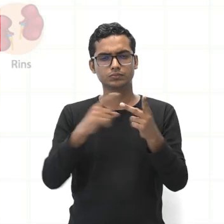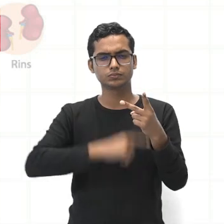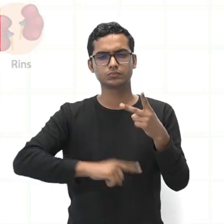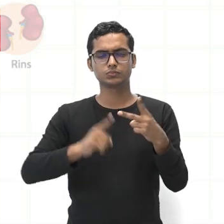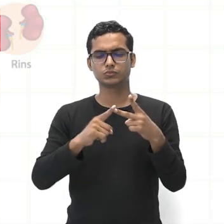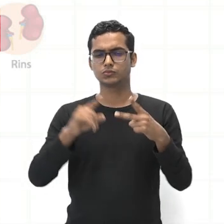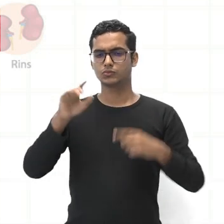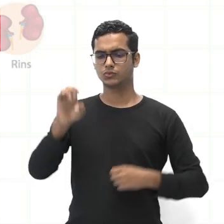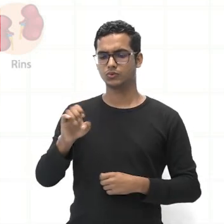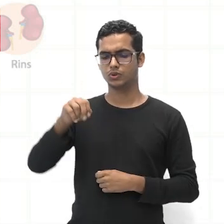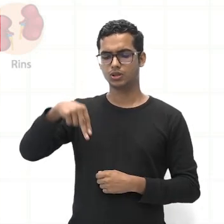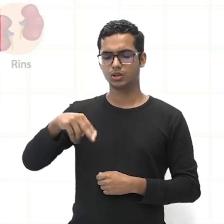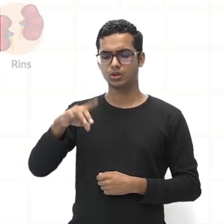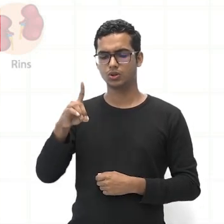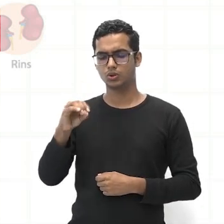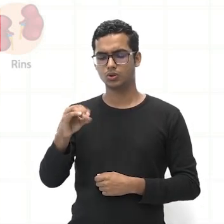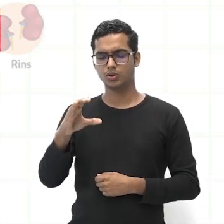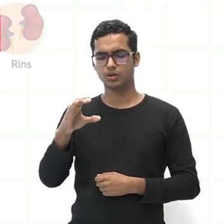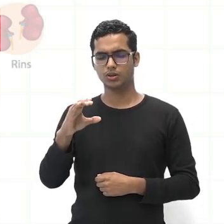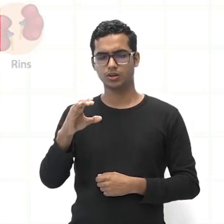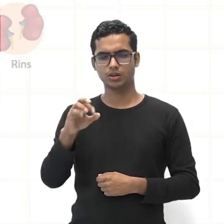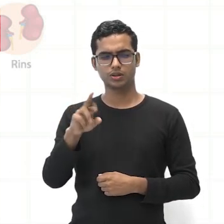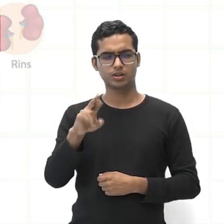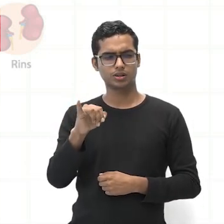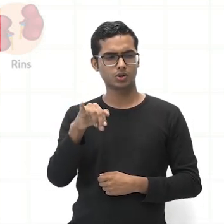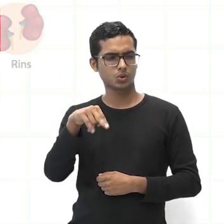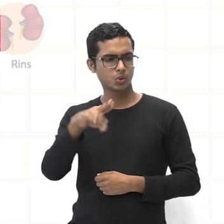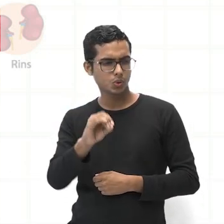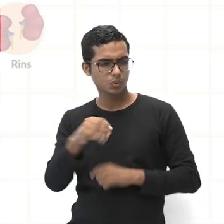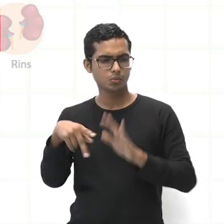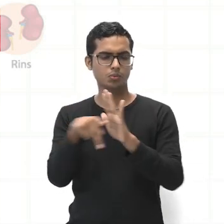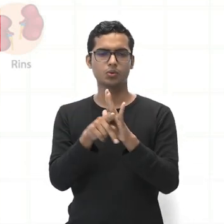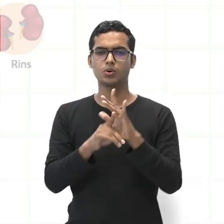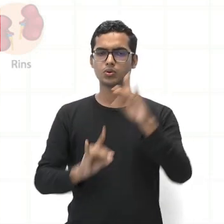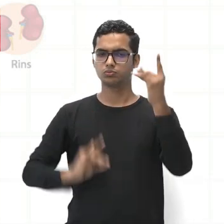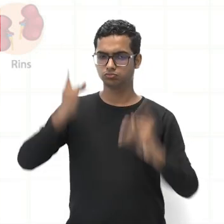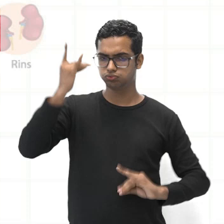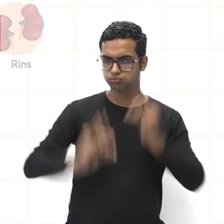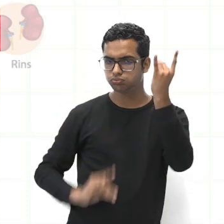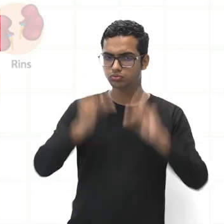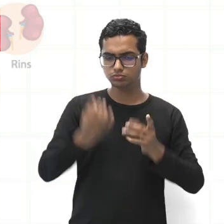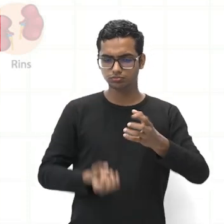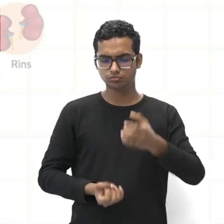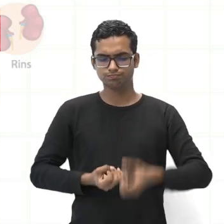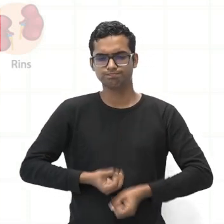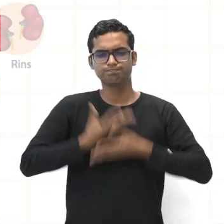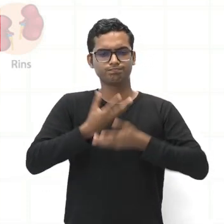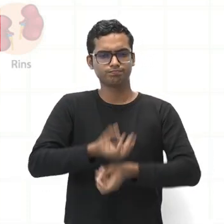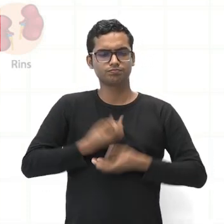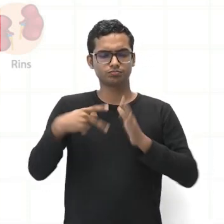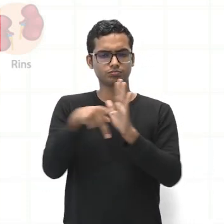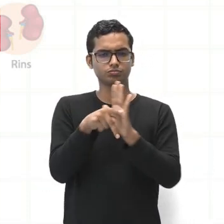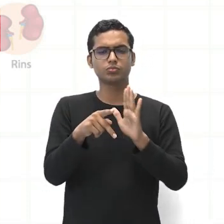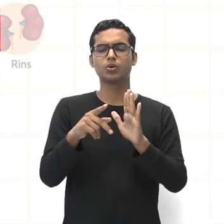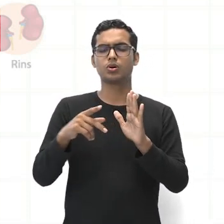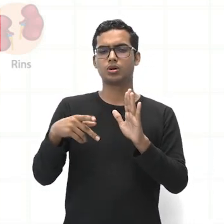endócrino, certo? Através dos hormônios produzidos